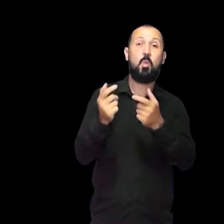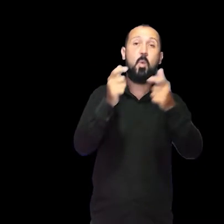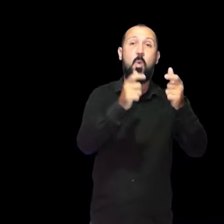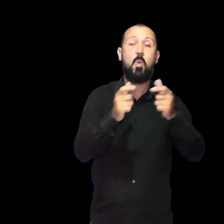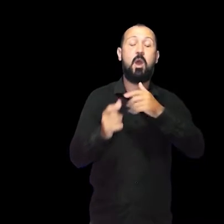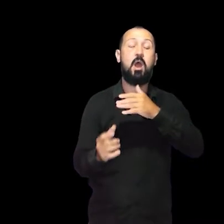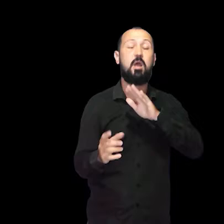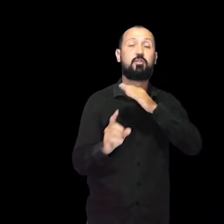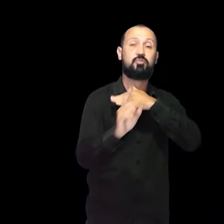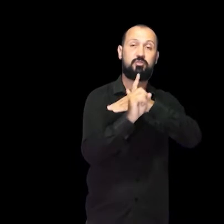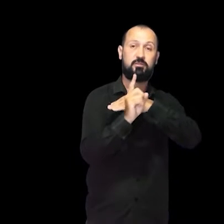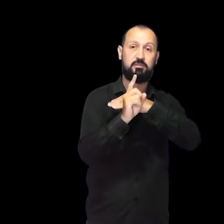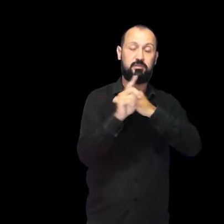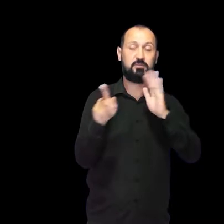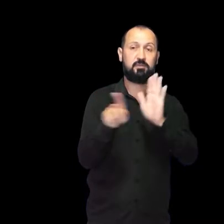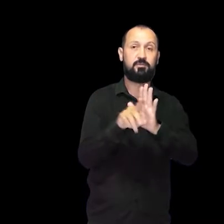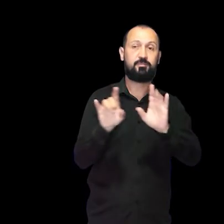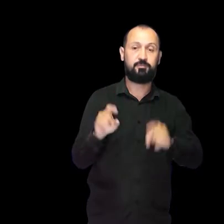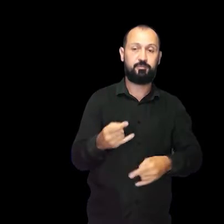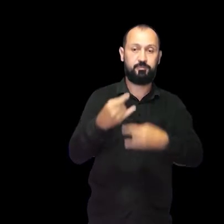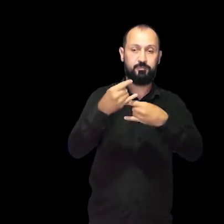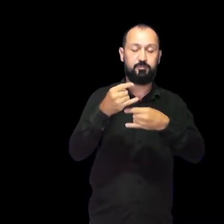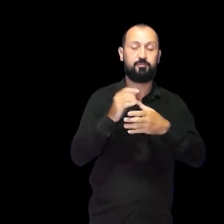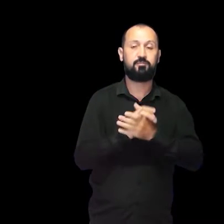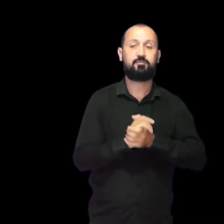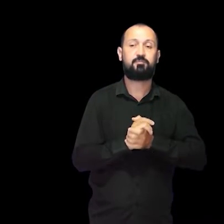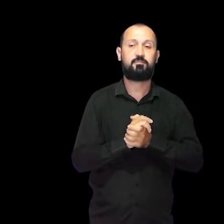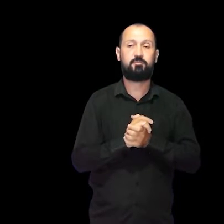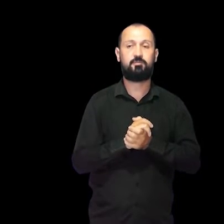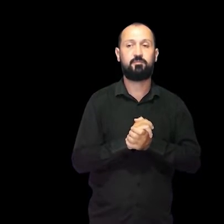de atendimentos online.